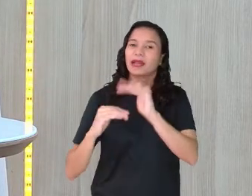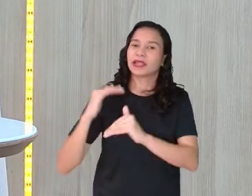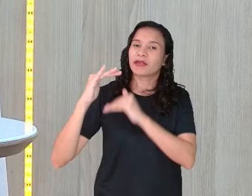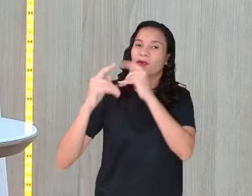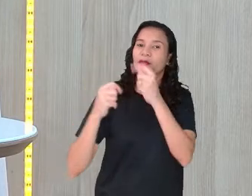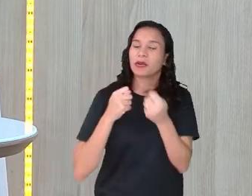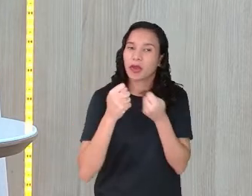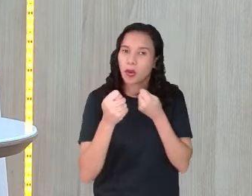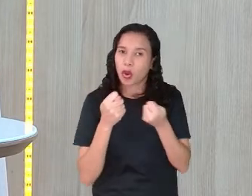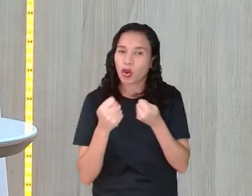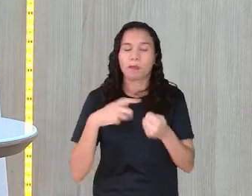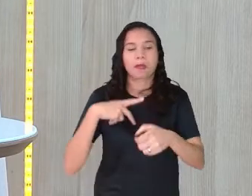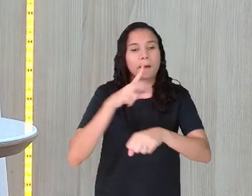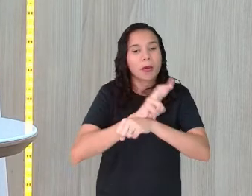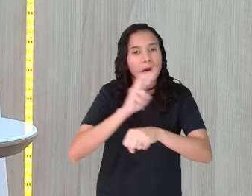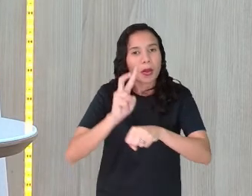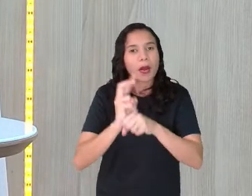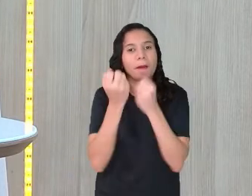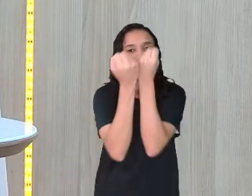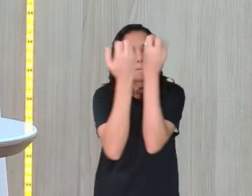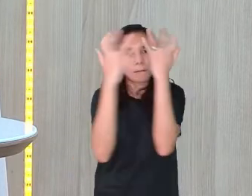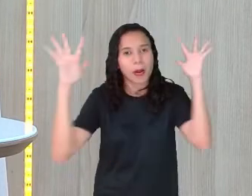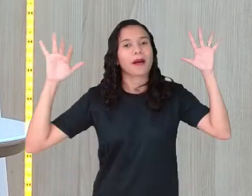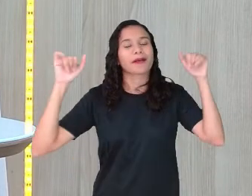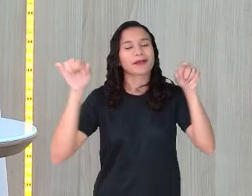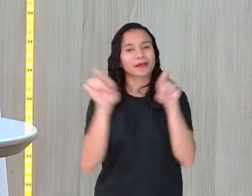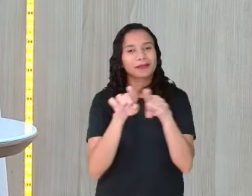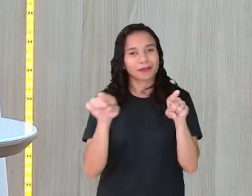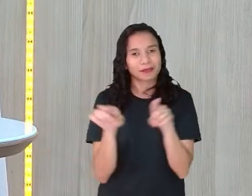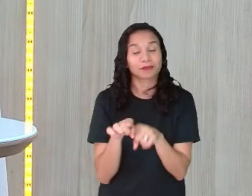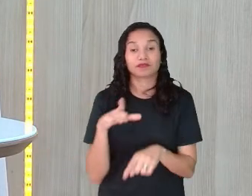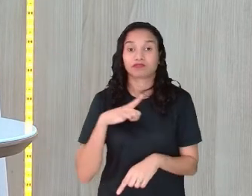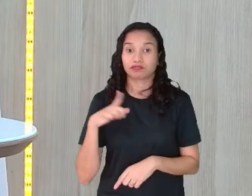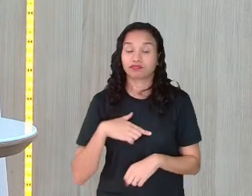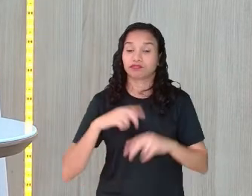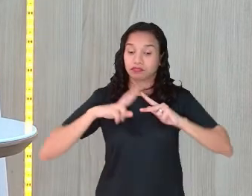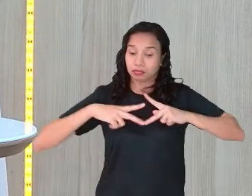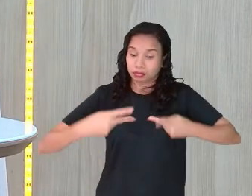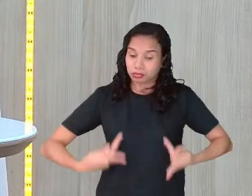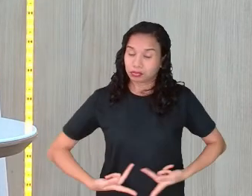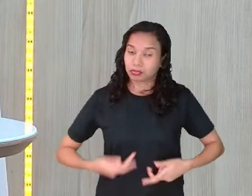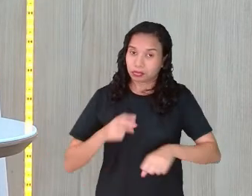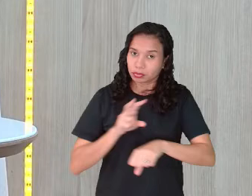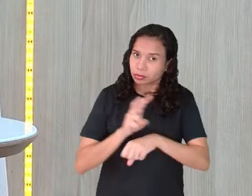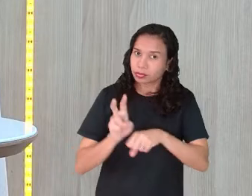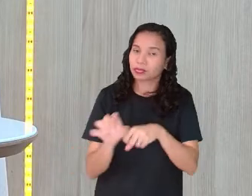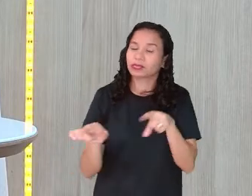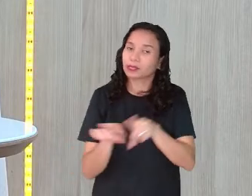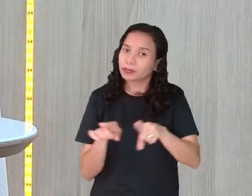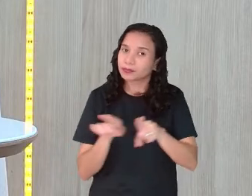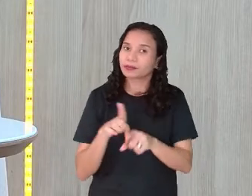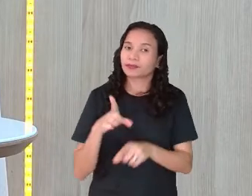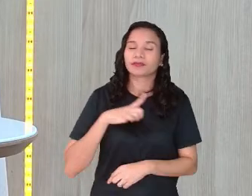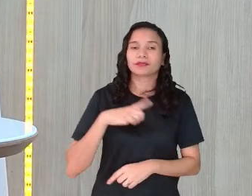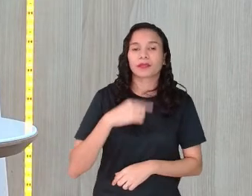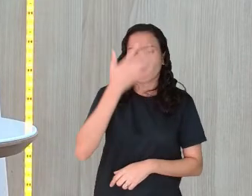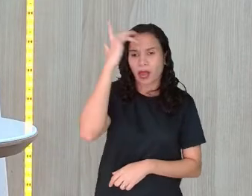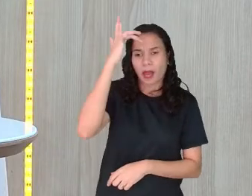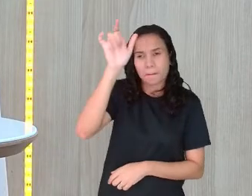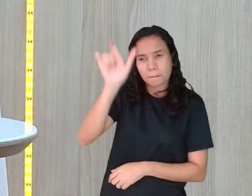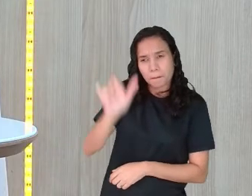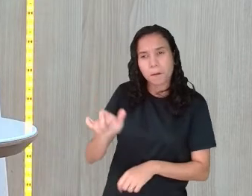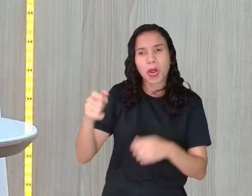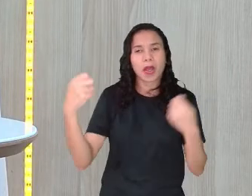Desenvolvimento econômico, preservação do meio ambiente e do ser humano também. Preservar esse indivíduo